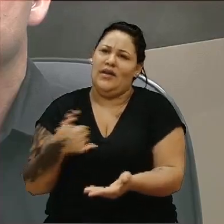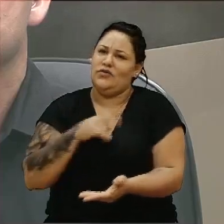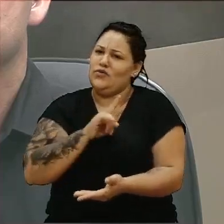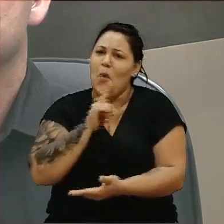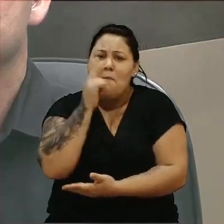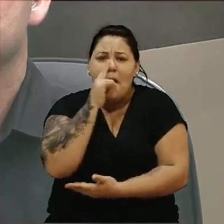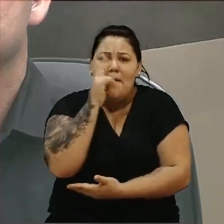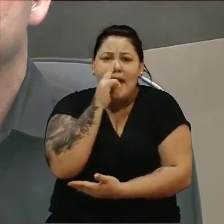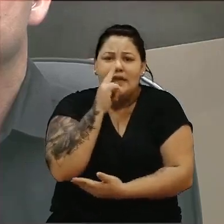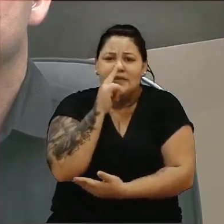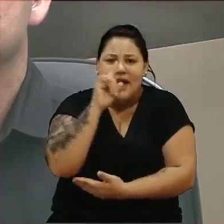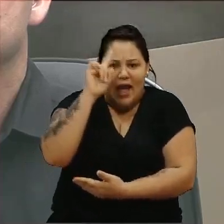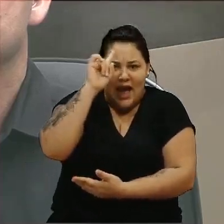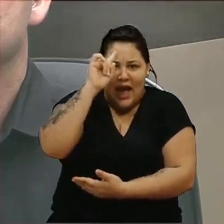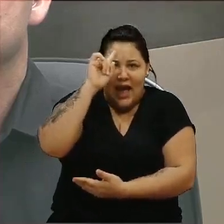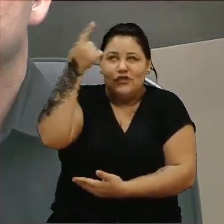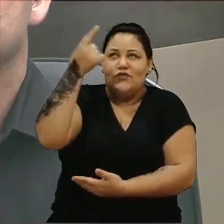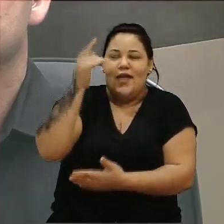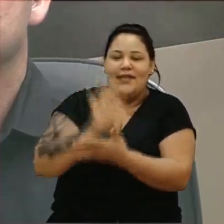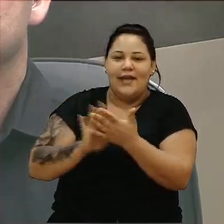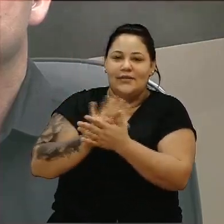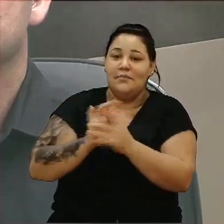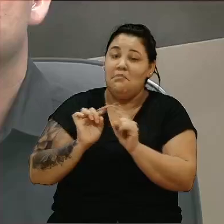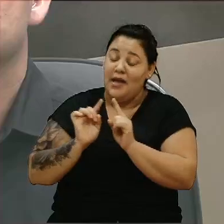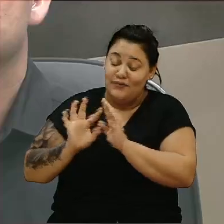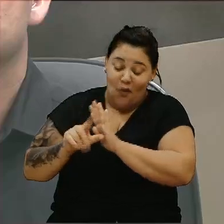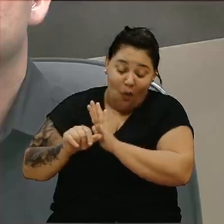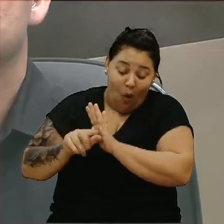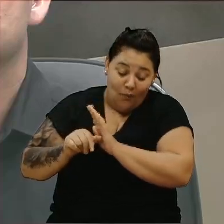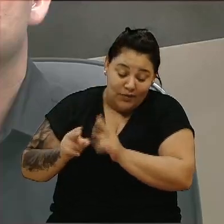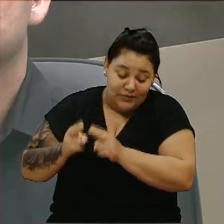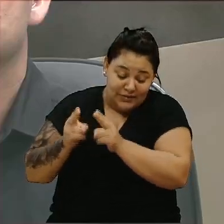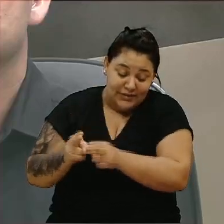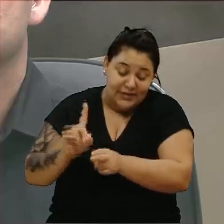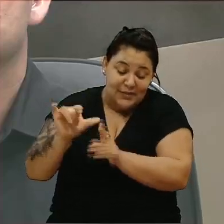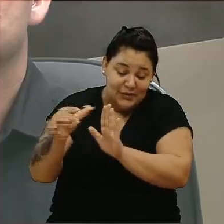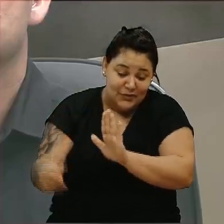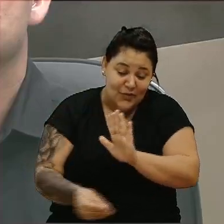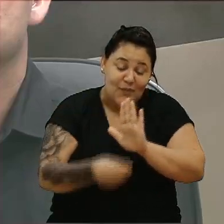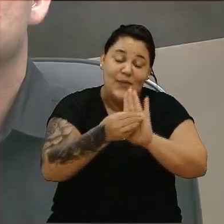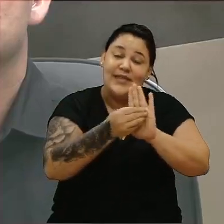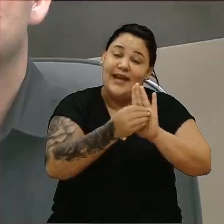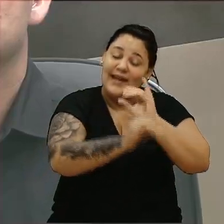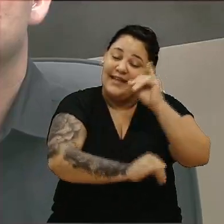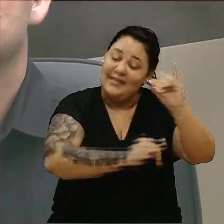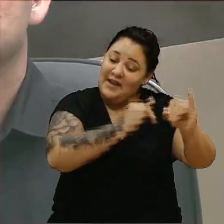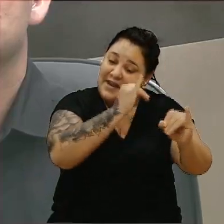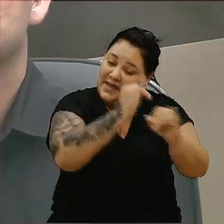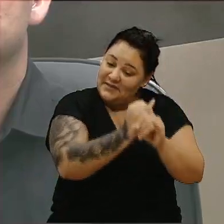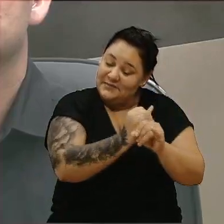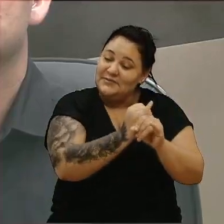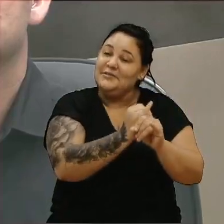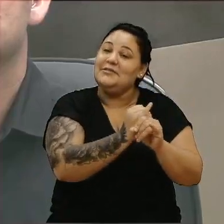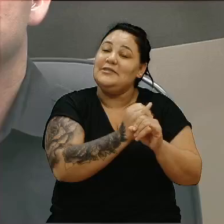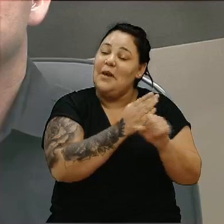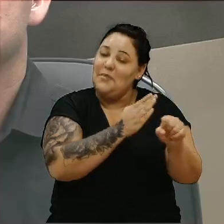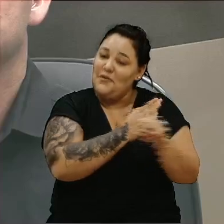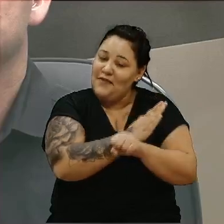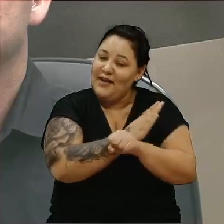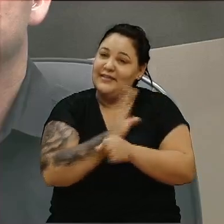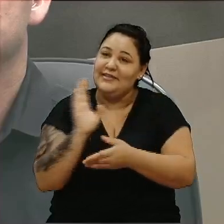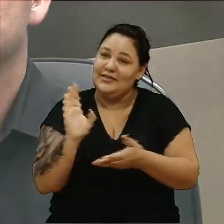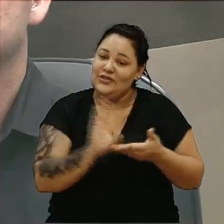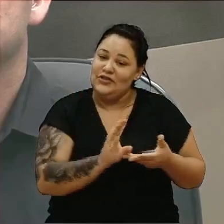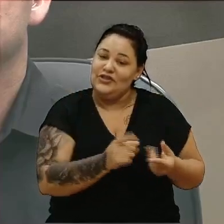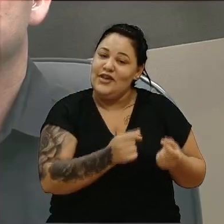eu já falei que eles vão roubar as peças do trem. E depois eu vou largar esse vídeo lá na frente daqui uns meses, se for aprovado hoje, e se esse dinheiro vier, e